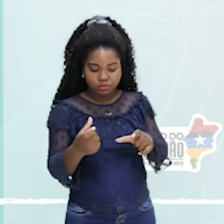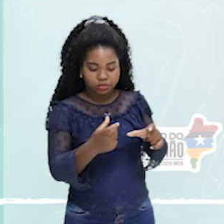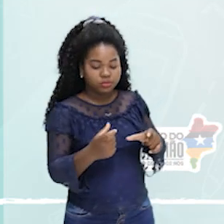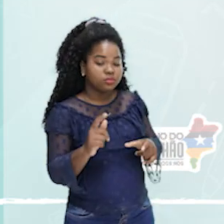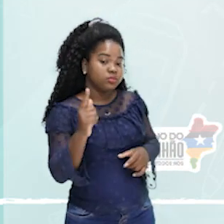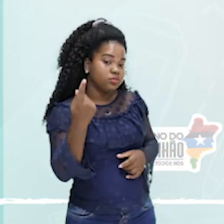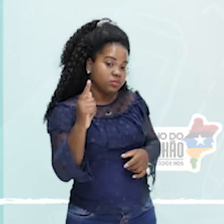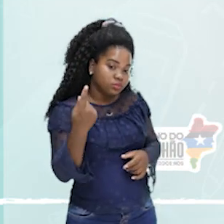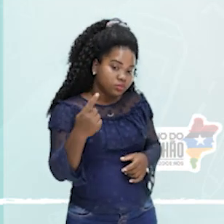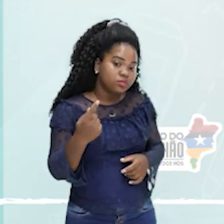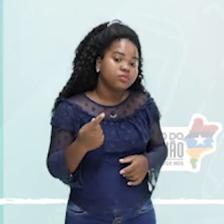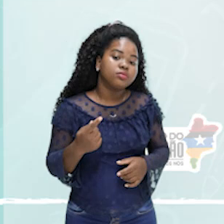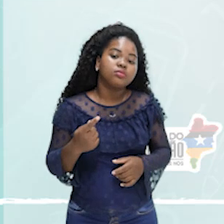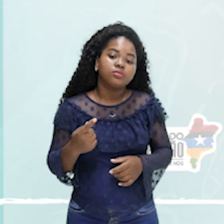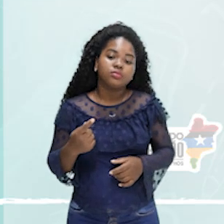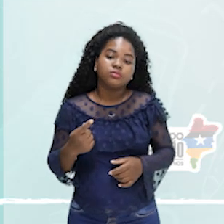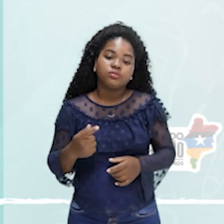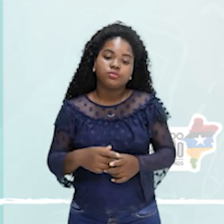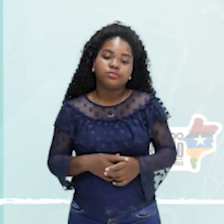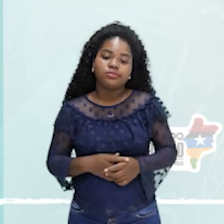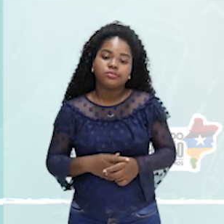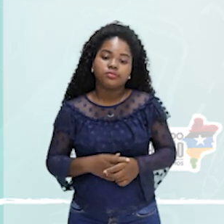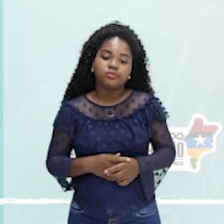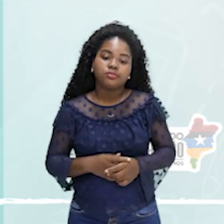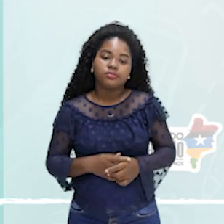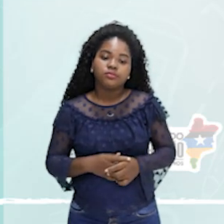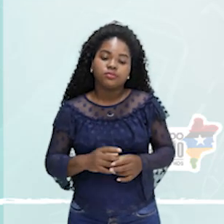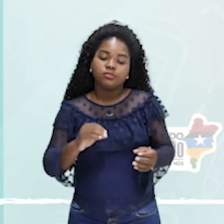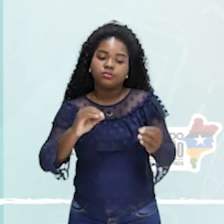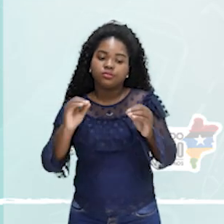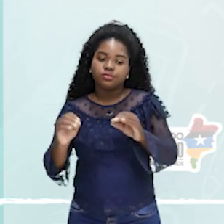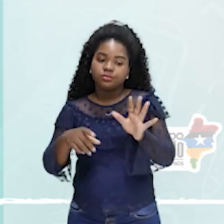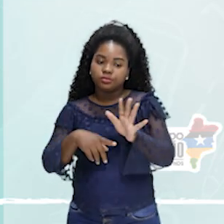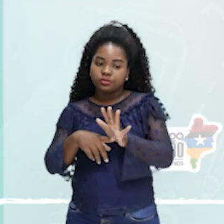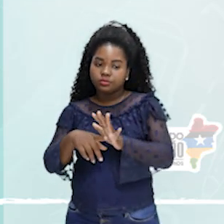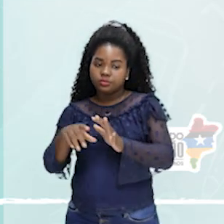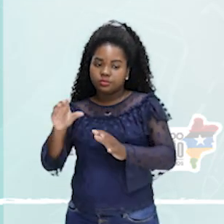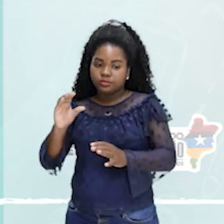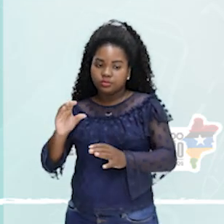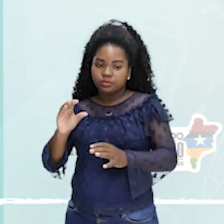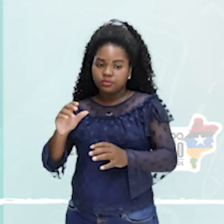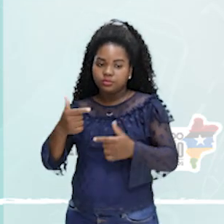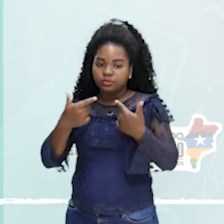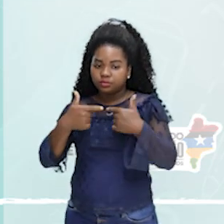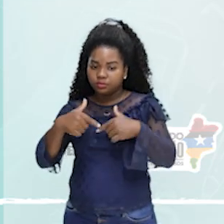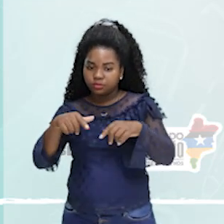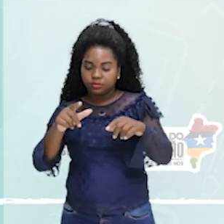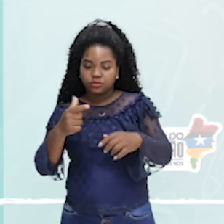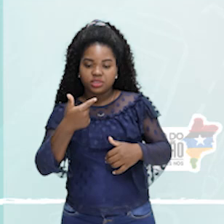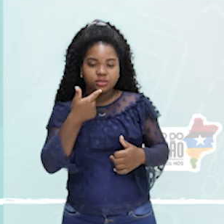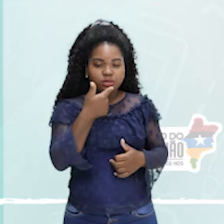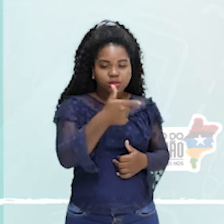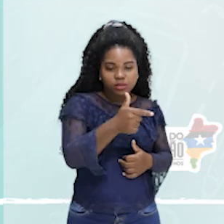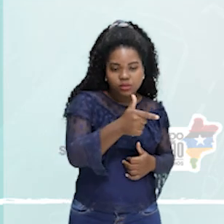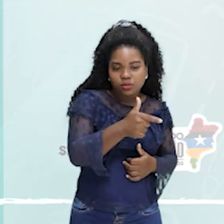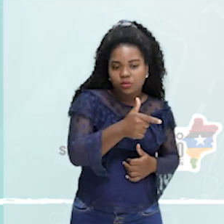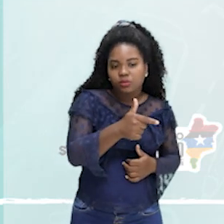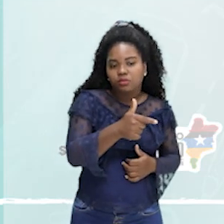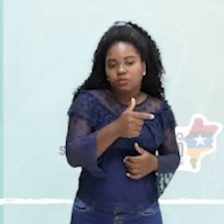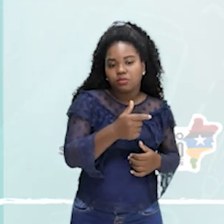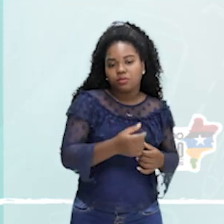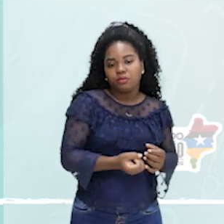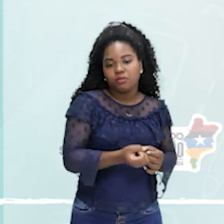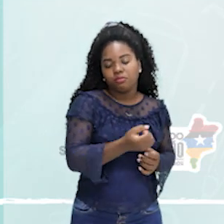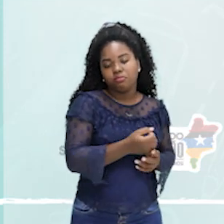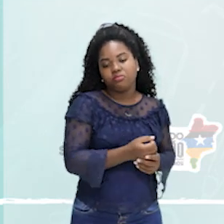geográfico, aparelho eletrônico são colocadas aí na questão e ainda semelhança entre a língua de